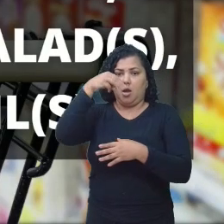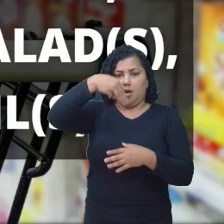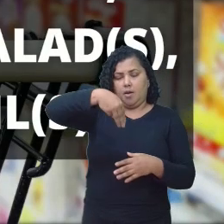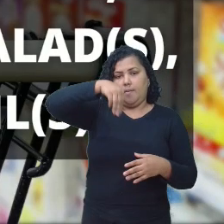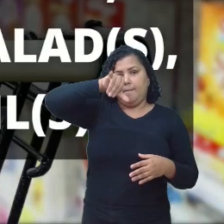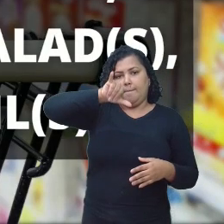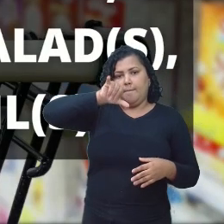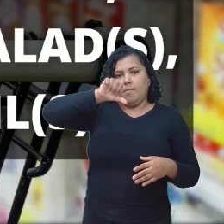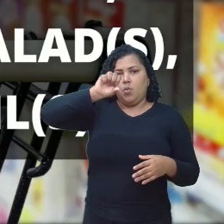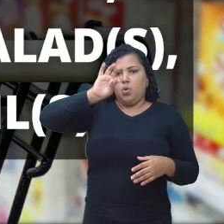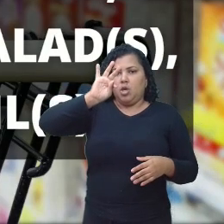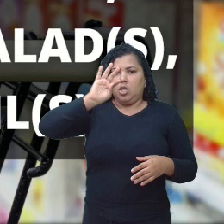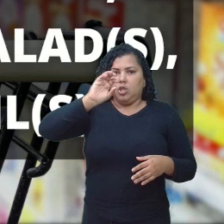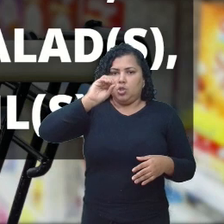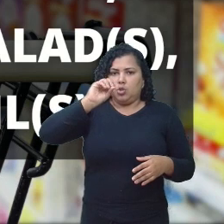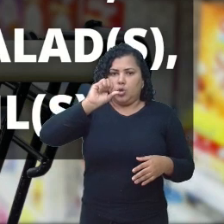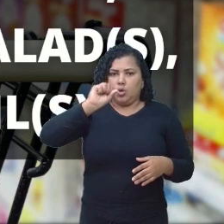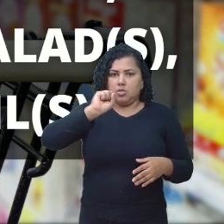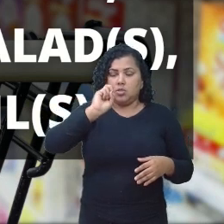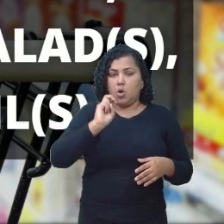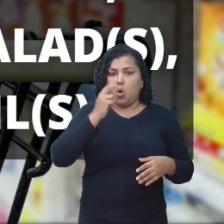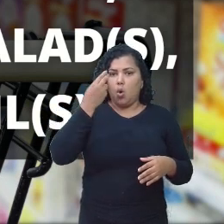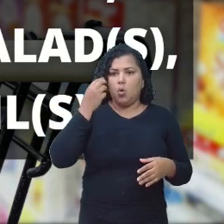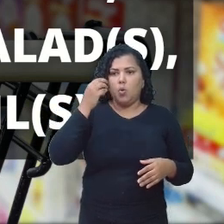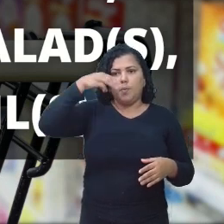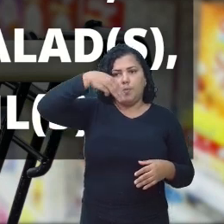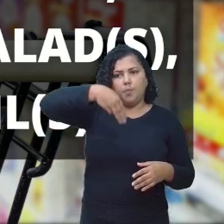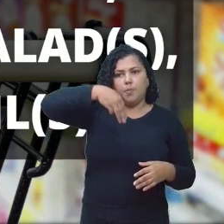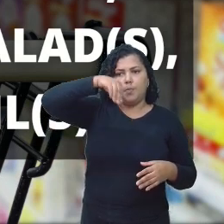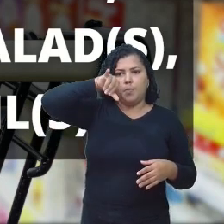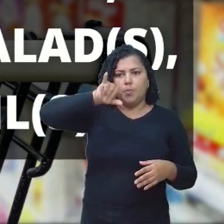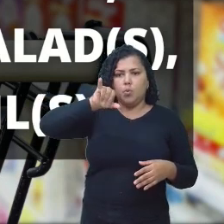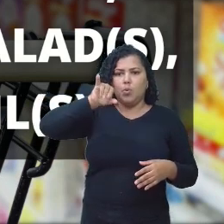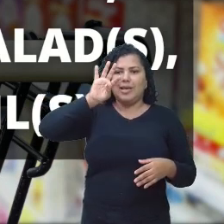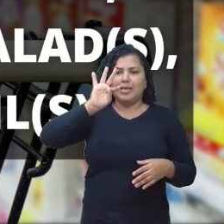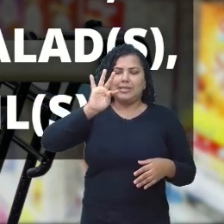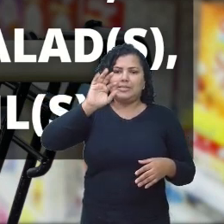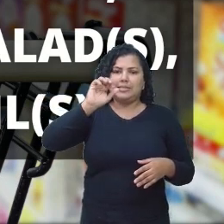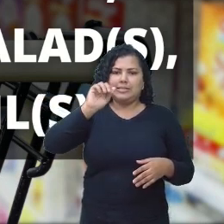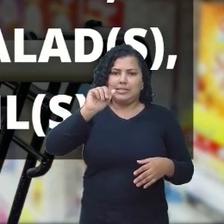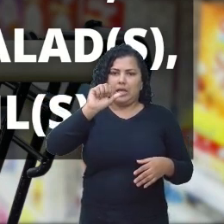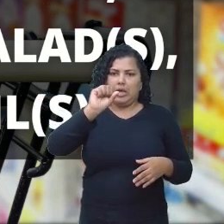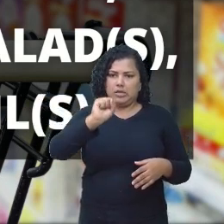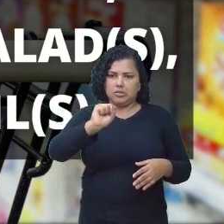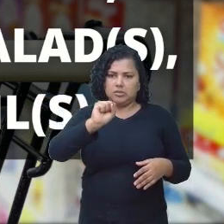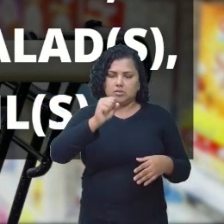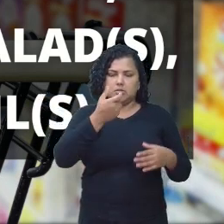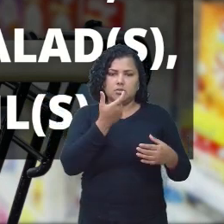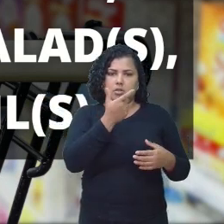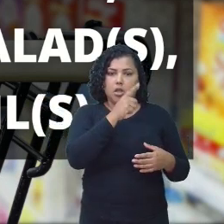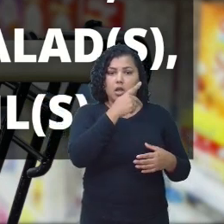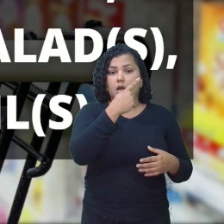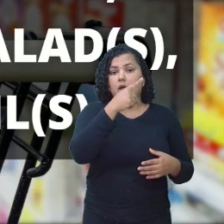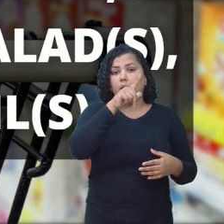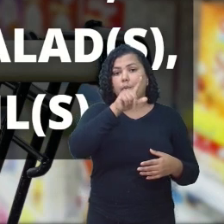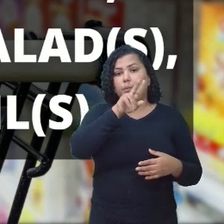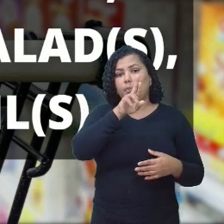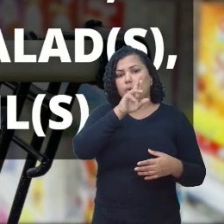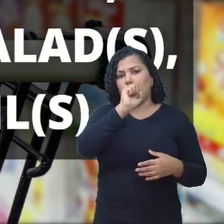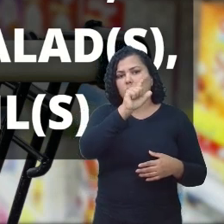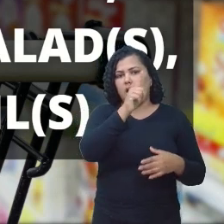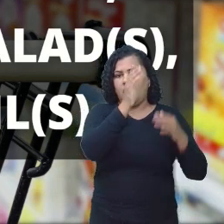ser uma palavra. Muito ou muita vai ser outra palavra. Para o muitas e muitas, muitos e muitas, para